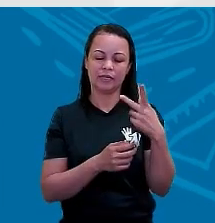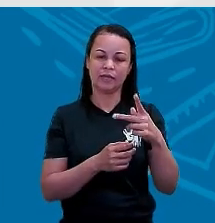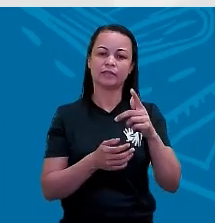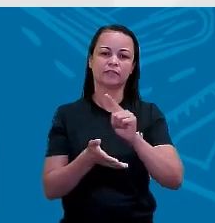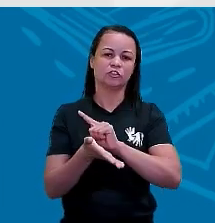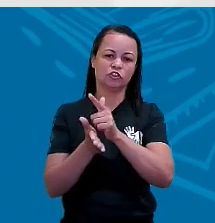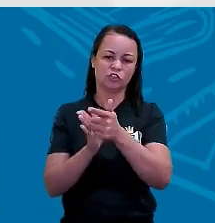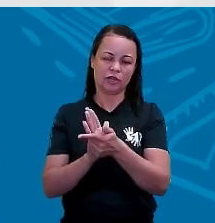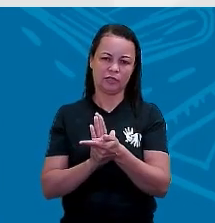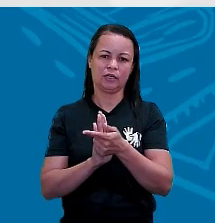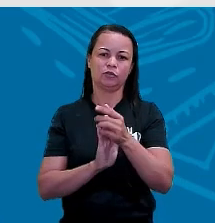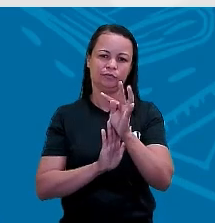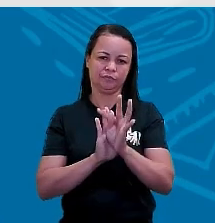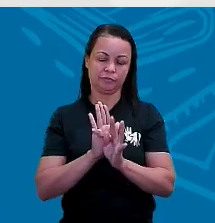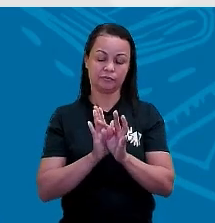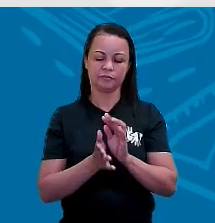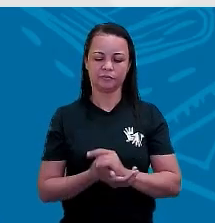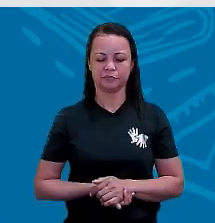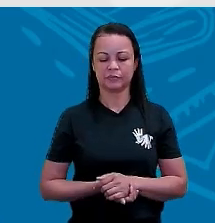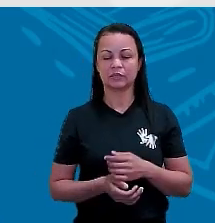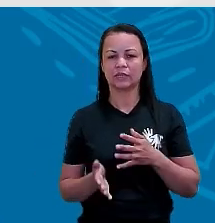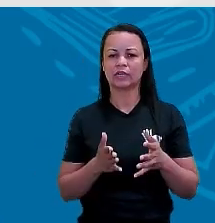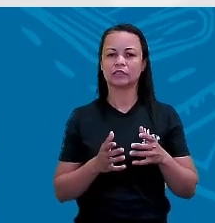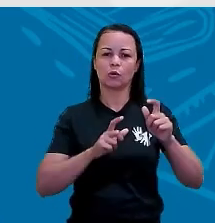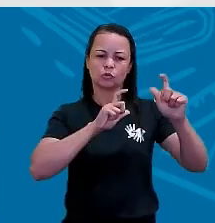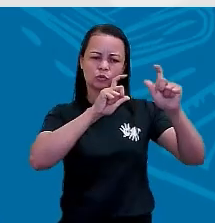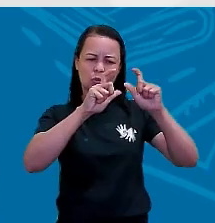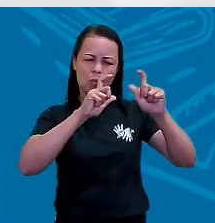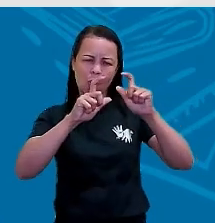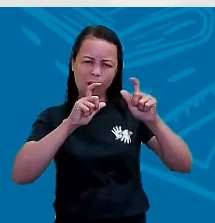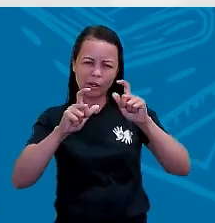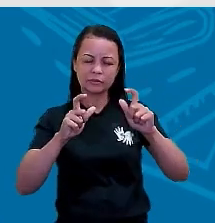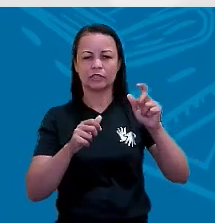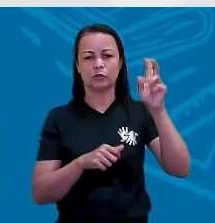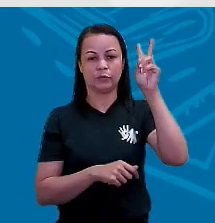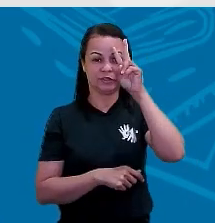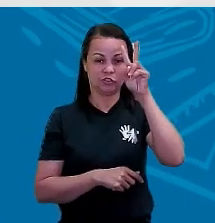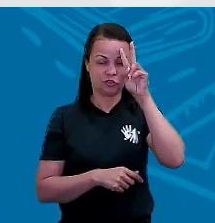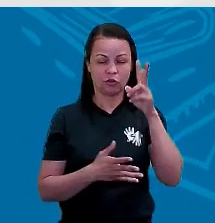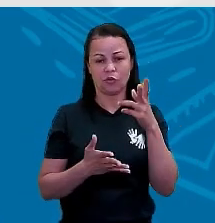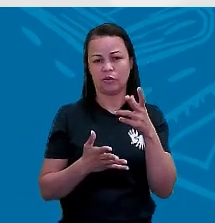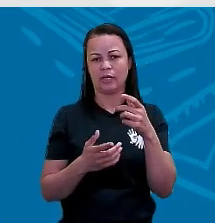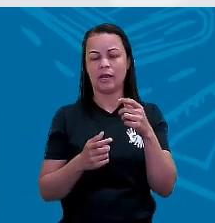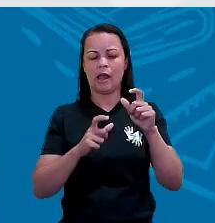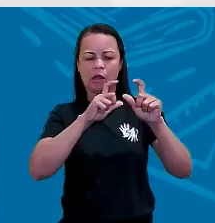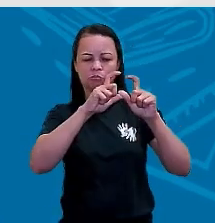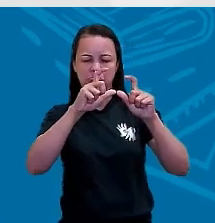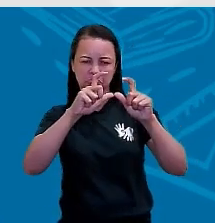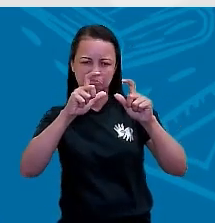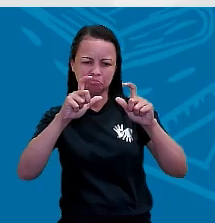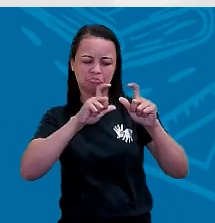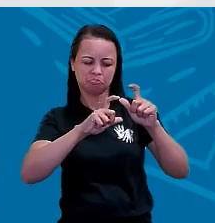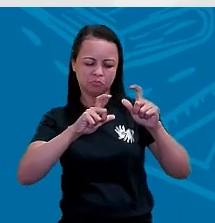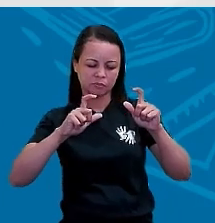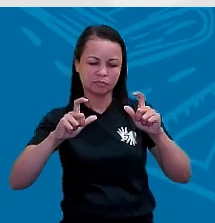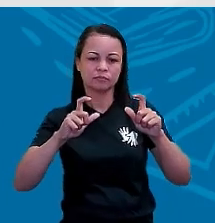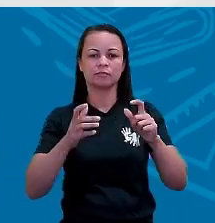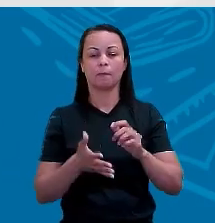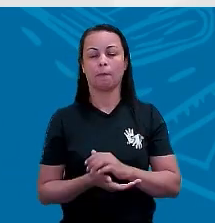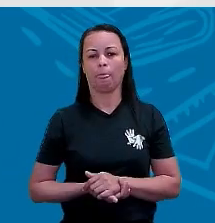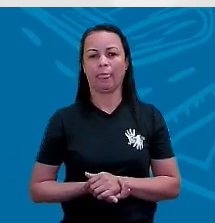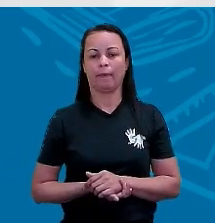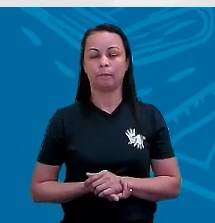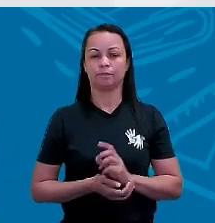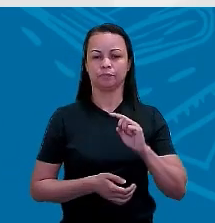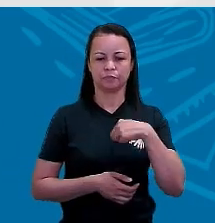gênero textual, que são os quadrinhos, né? As histórias em quadrinhos são as tirinhas. Então, a